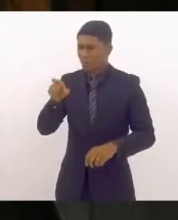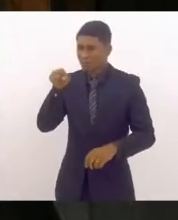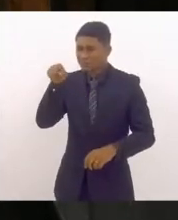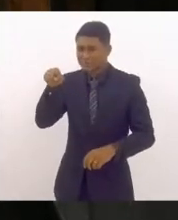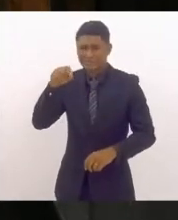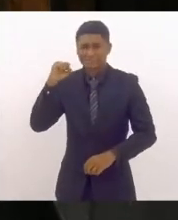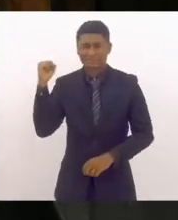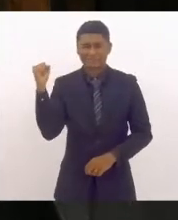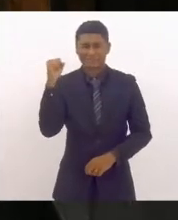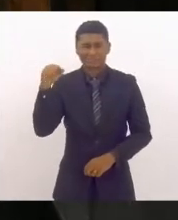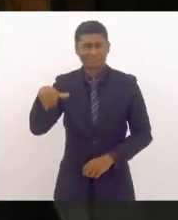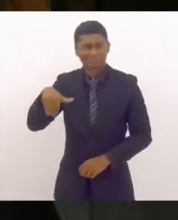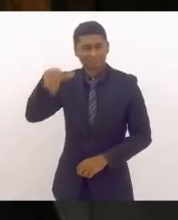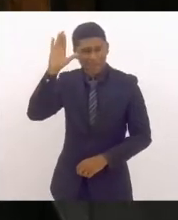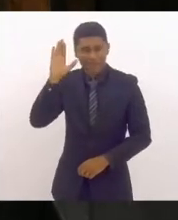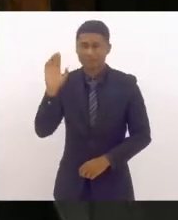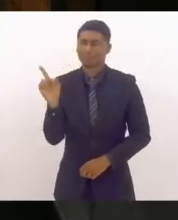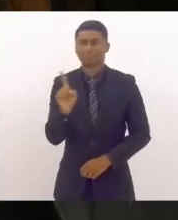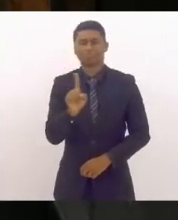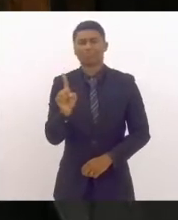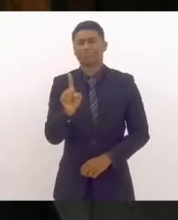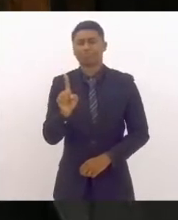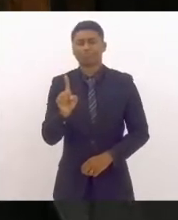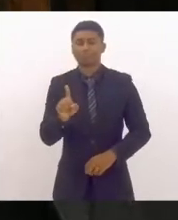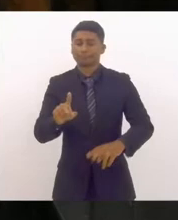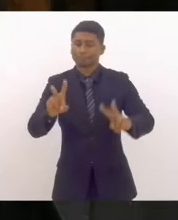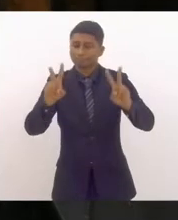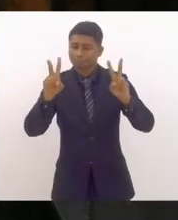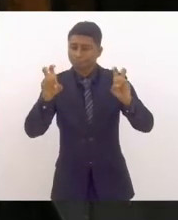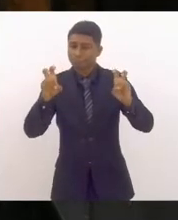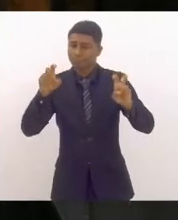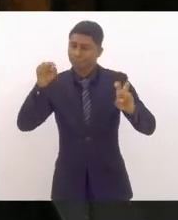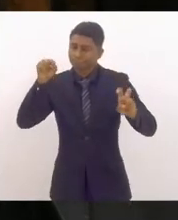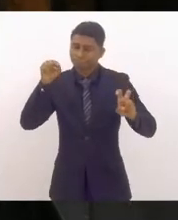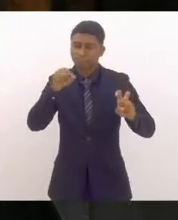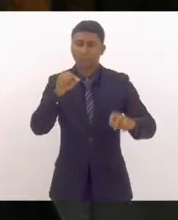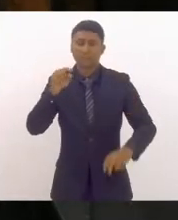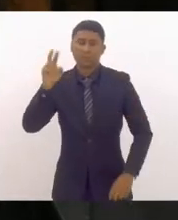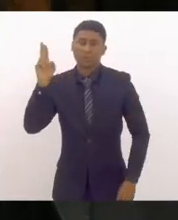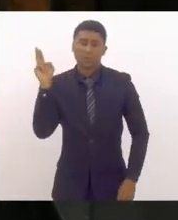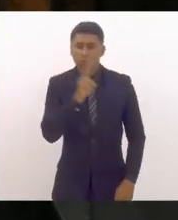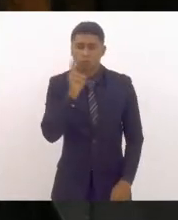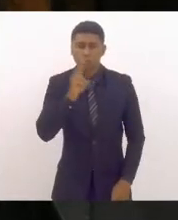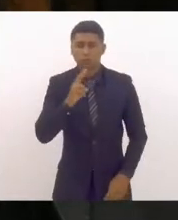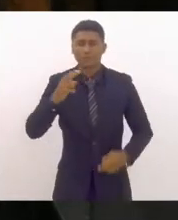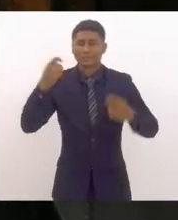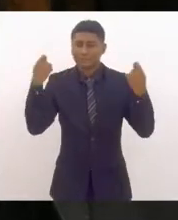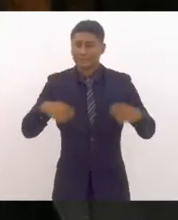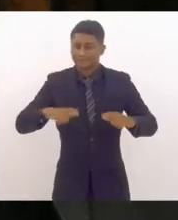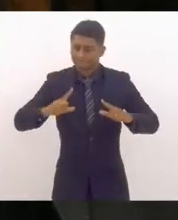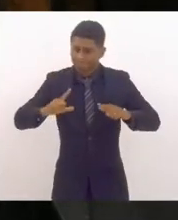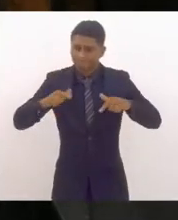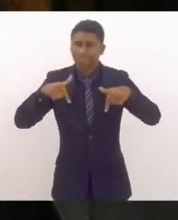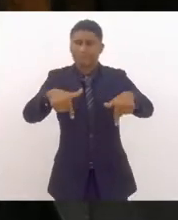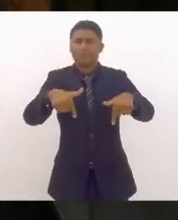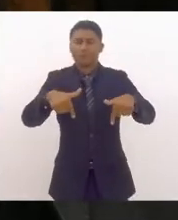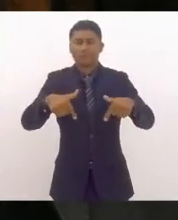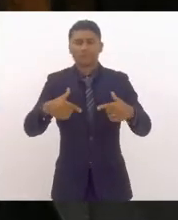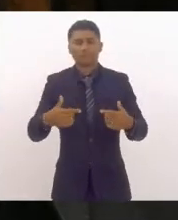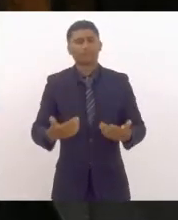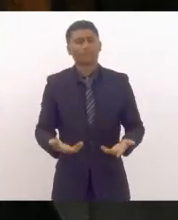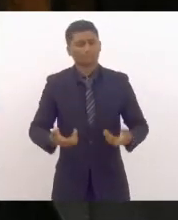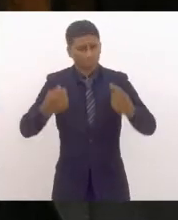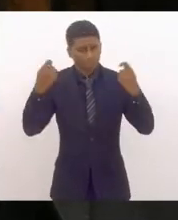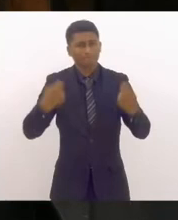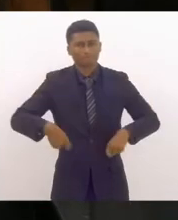complexidade e como prioridade como urgência ser enfrentado esse problema pelo